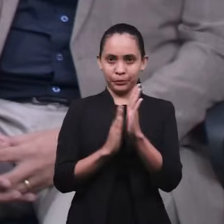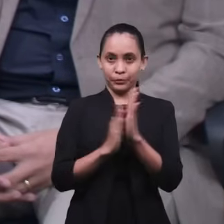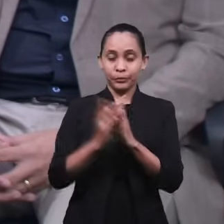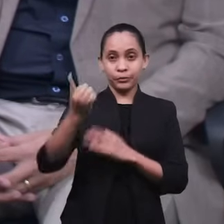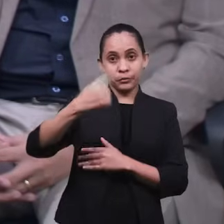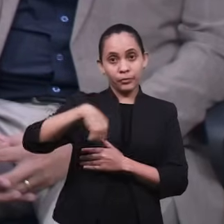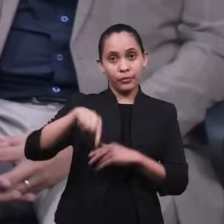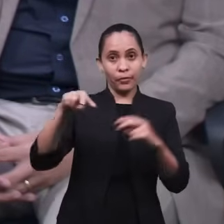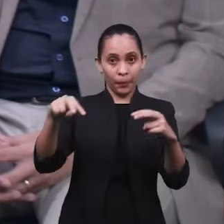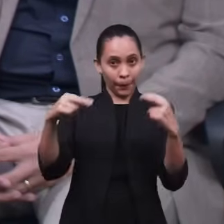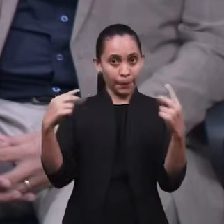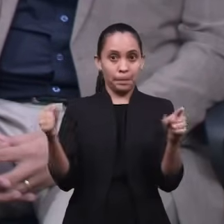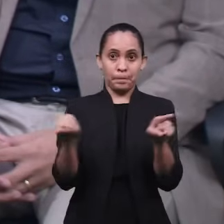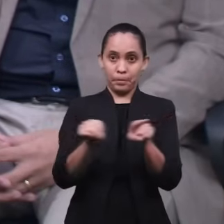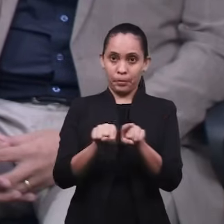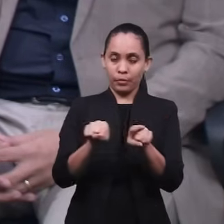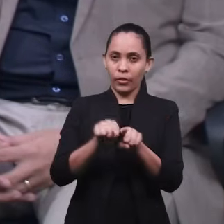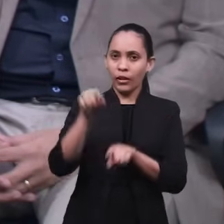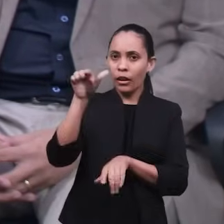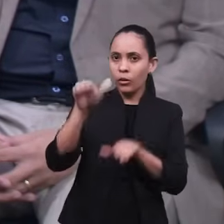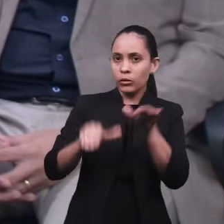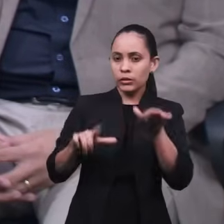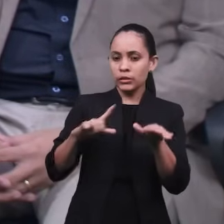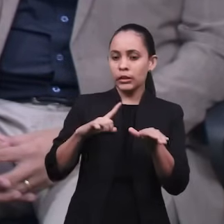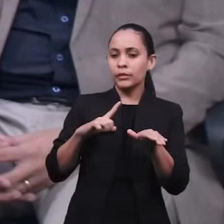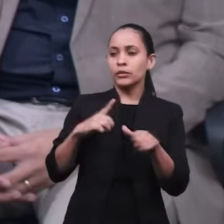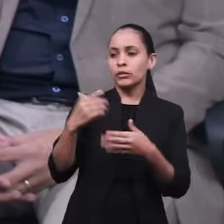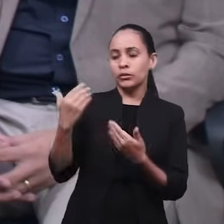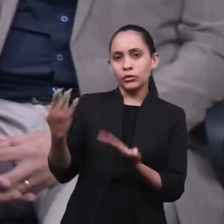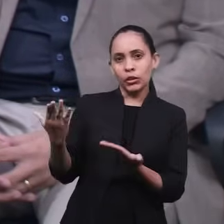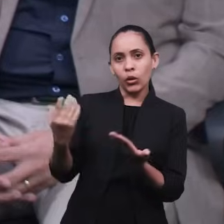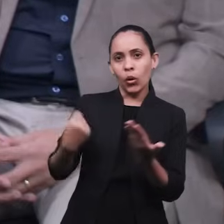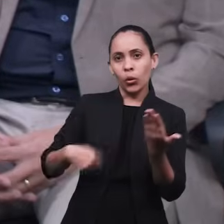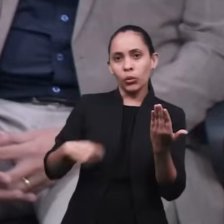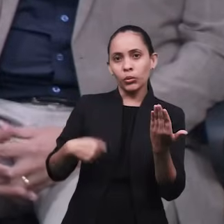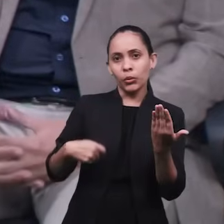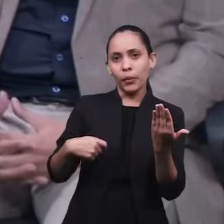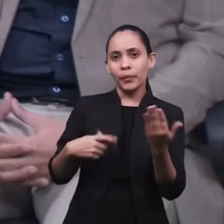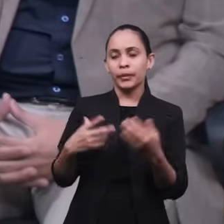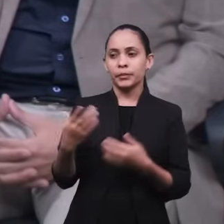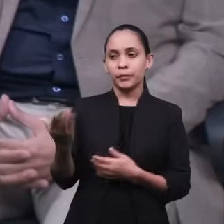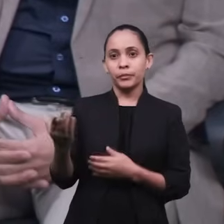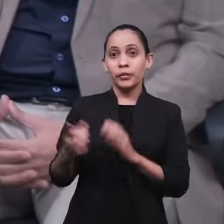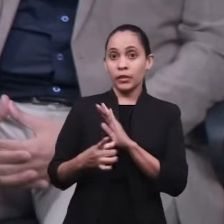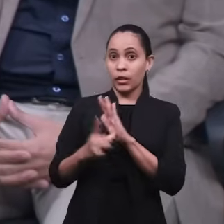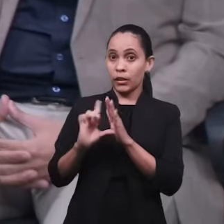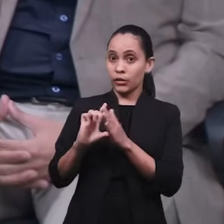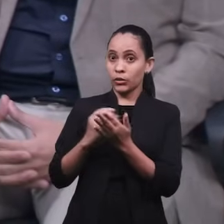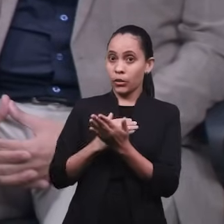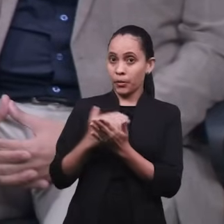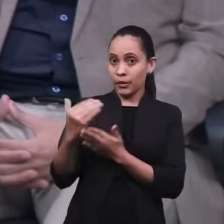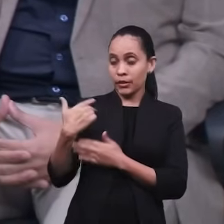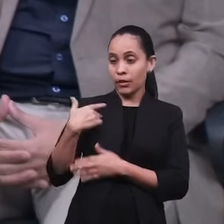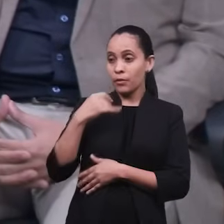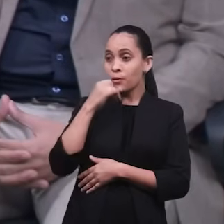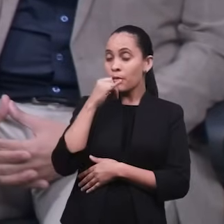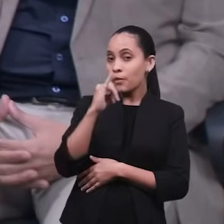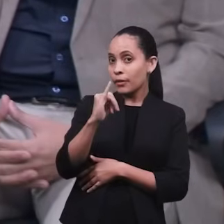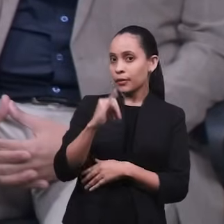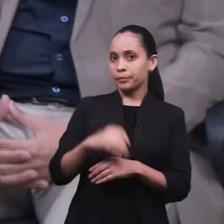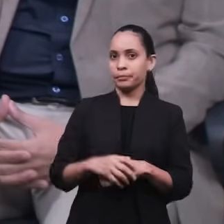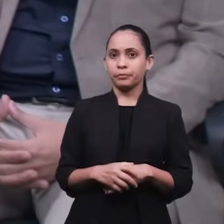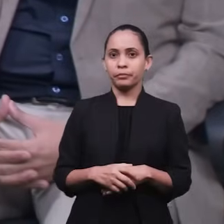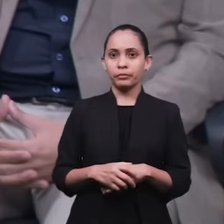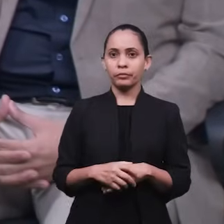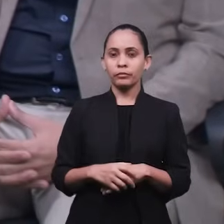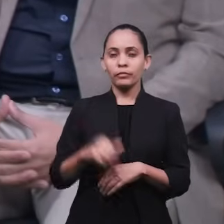E os irmãos viram, alguns também viram um instrumento aqui, né, que antes da gente começar a gravar, vou até falar que antes de